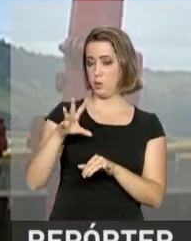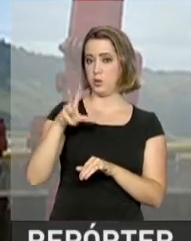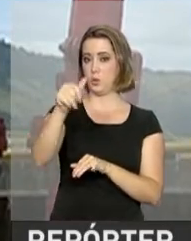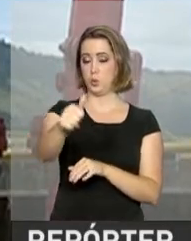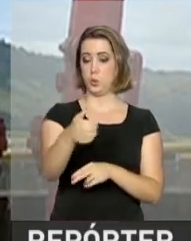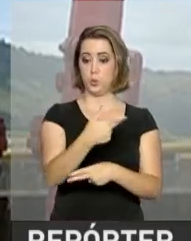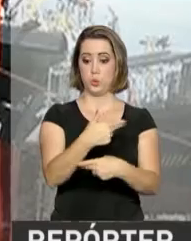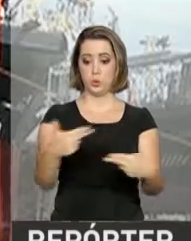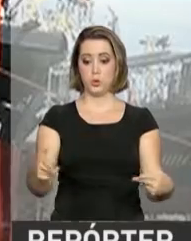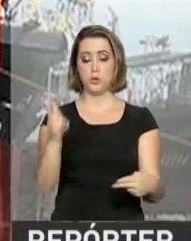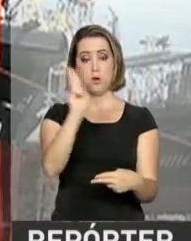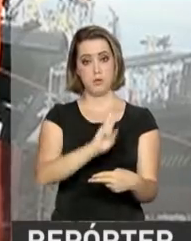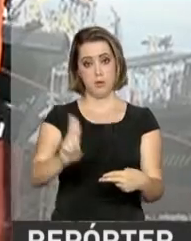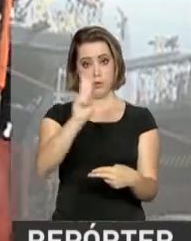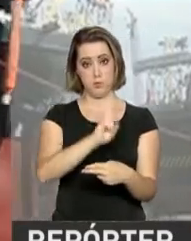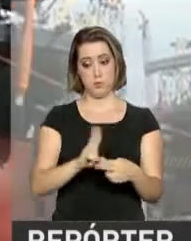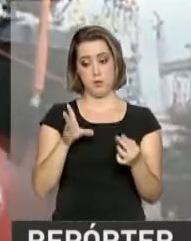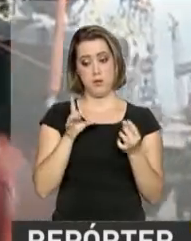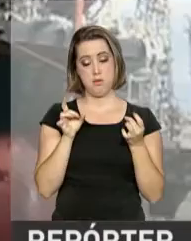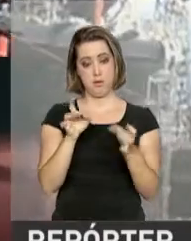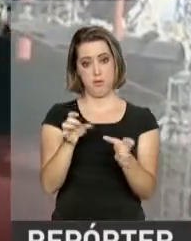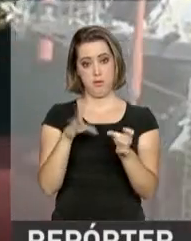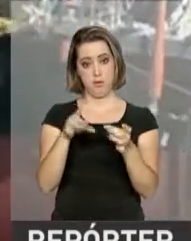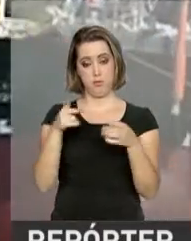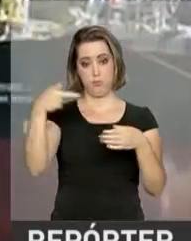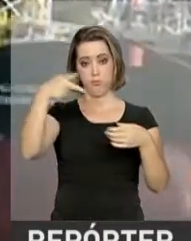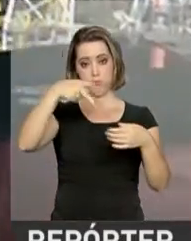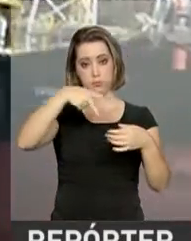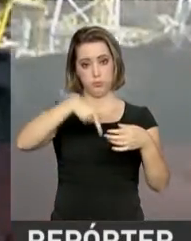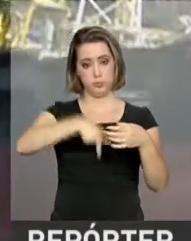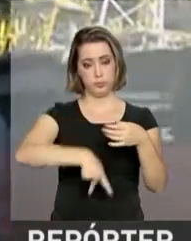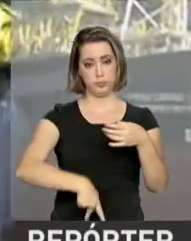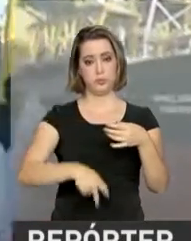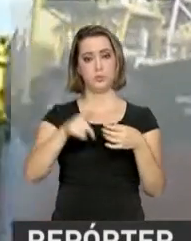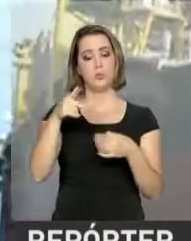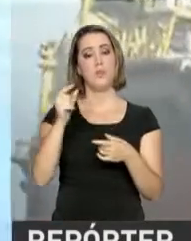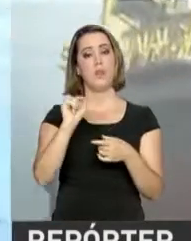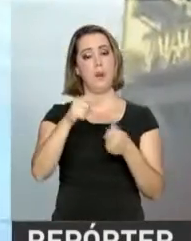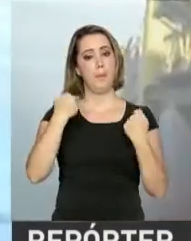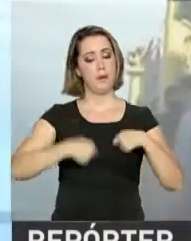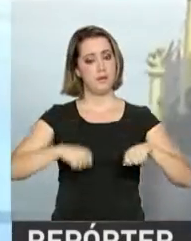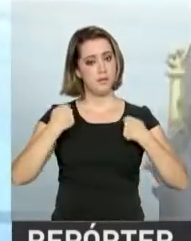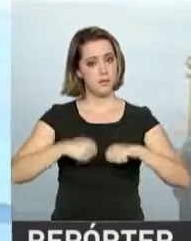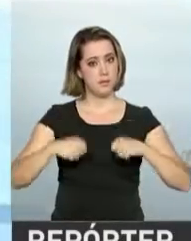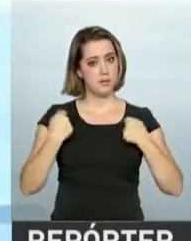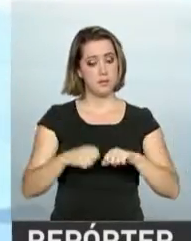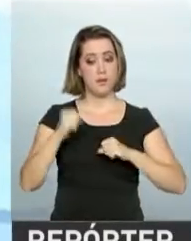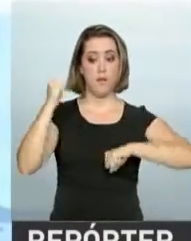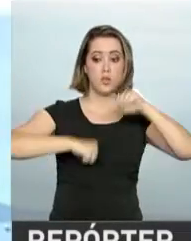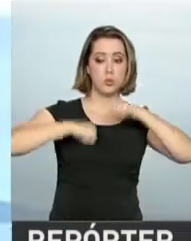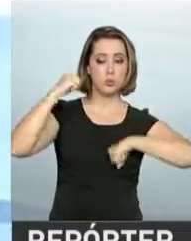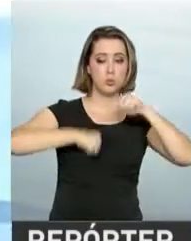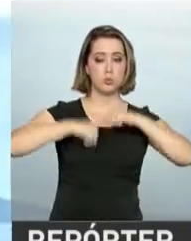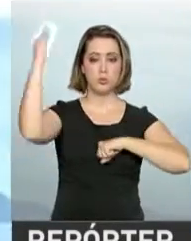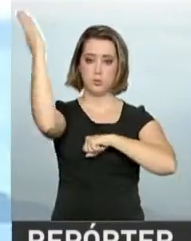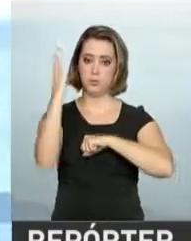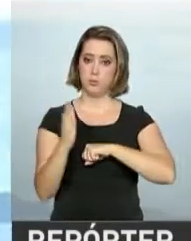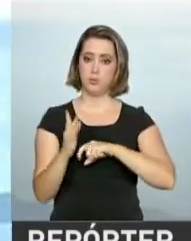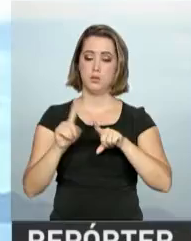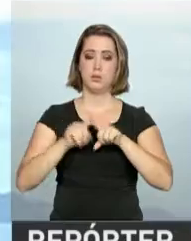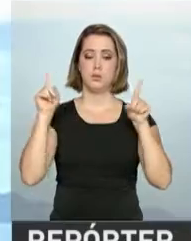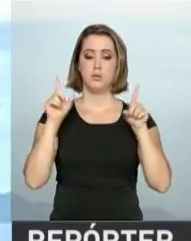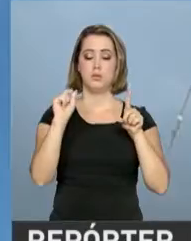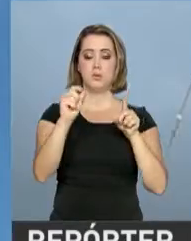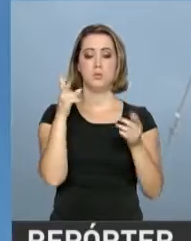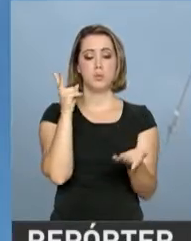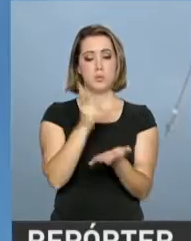serviços exigidos em licitações de exploração de petróleo e gás tinha de ser de indústrias nacionais como o